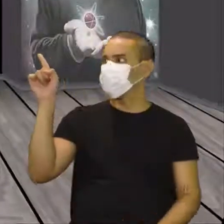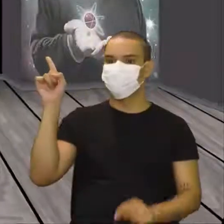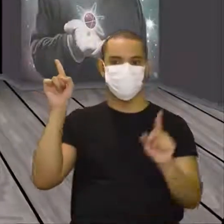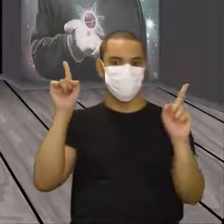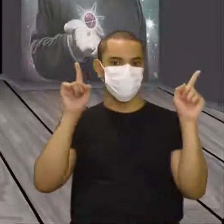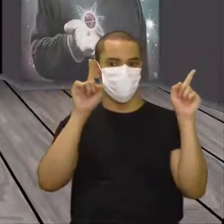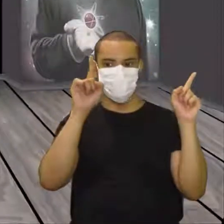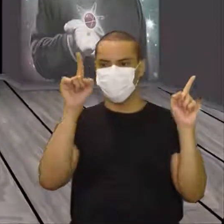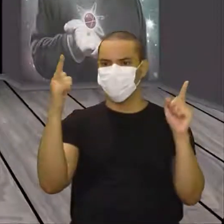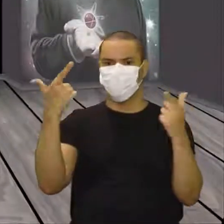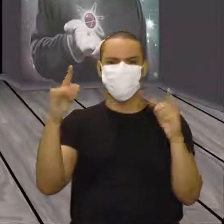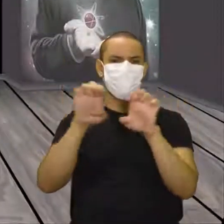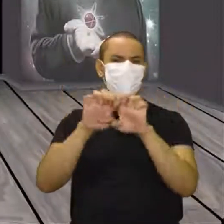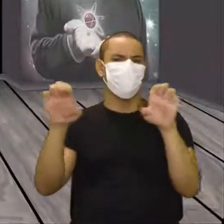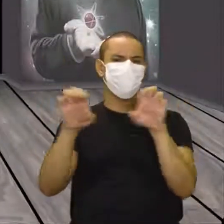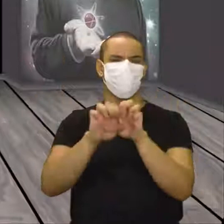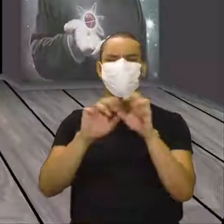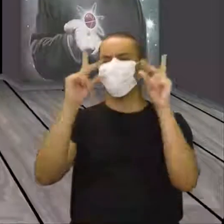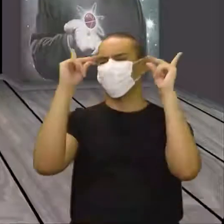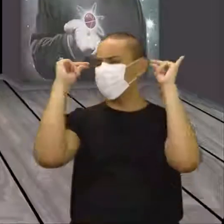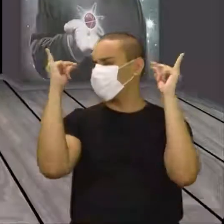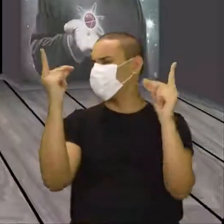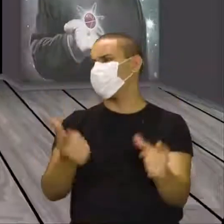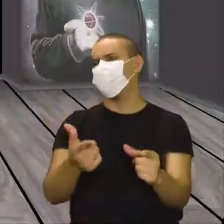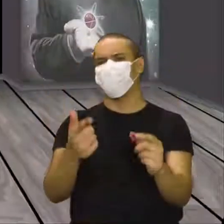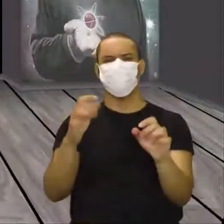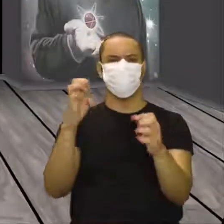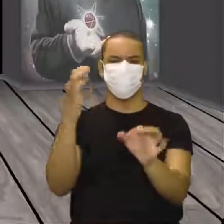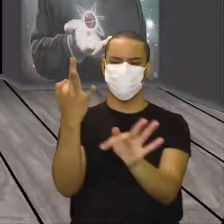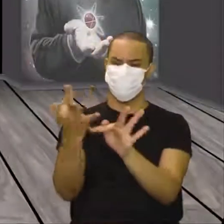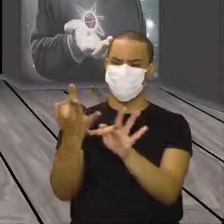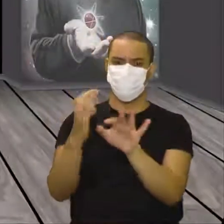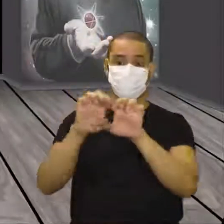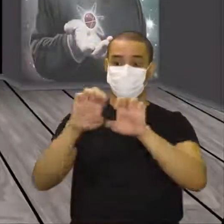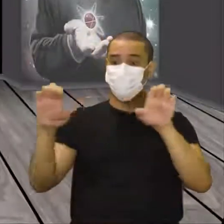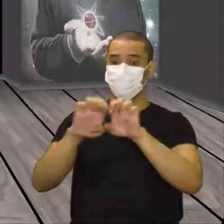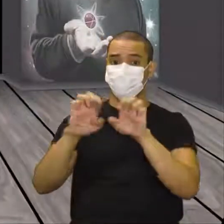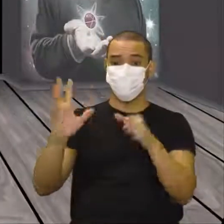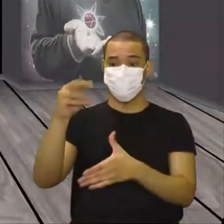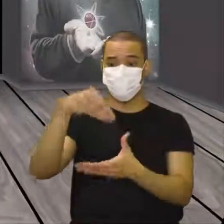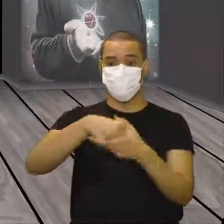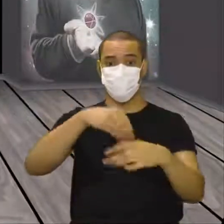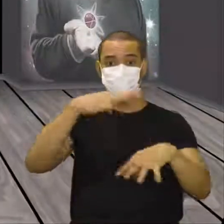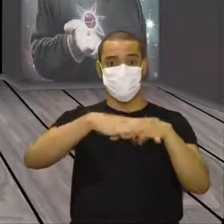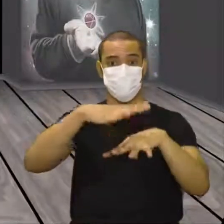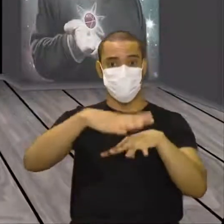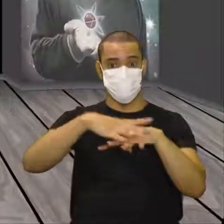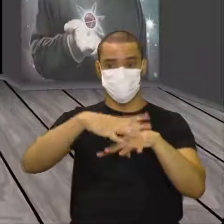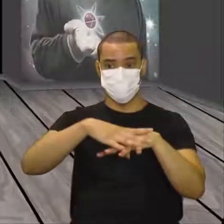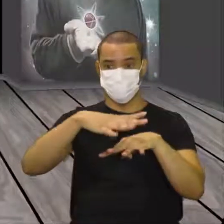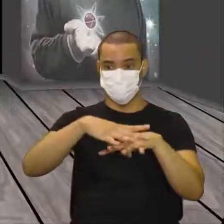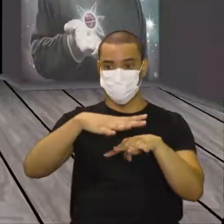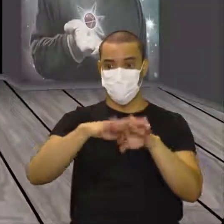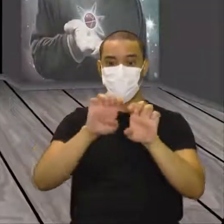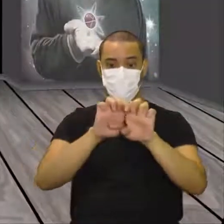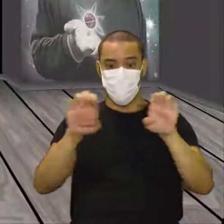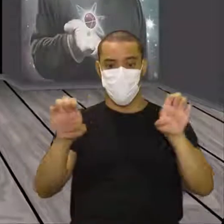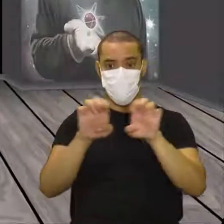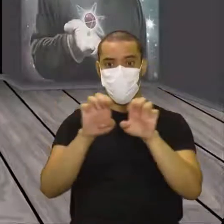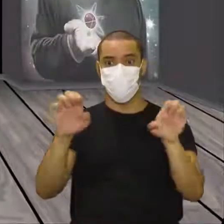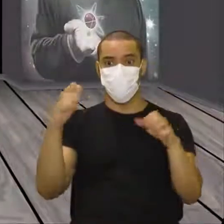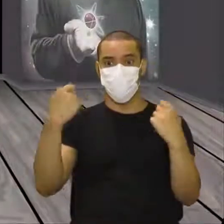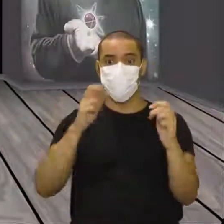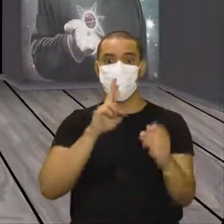nenhuma. Vamos acabar com essa história que física é equação. O que é equação é matemática. Matemática, ela é equação. Ela tem que